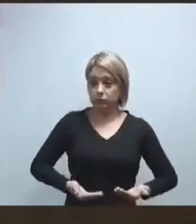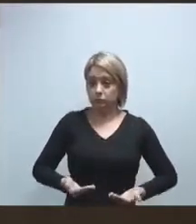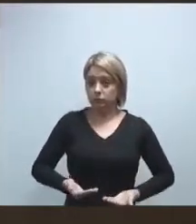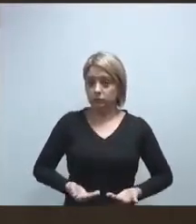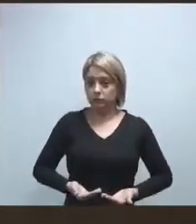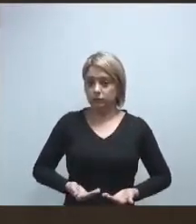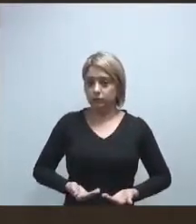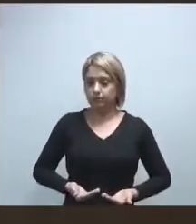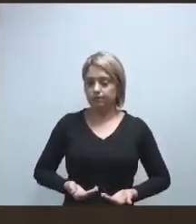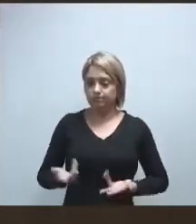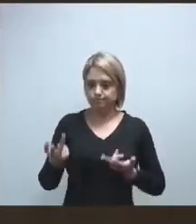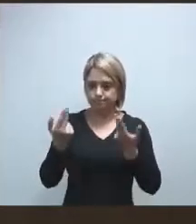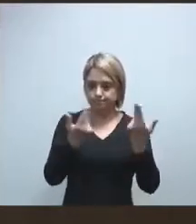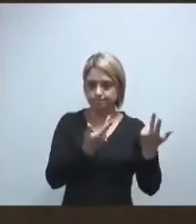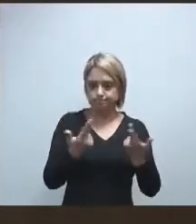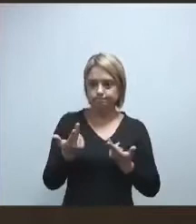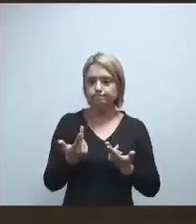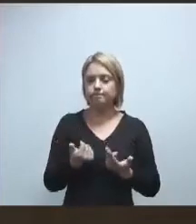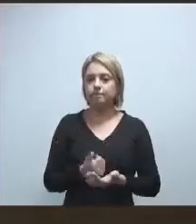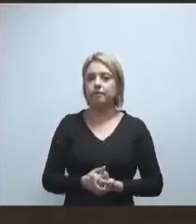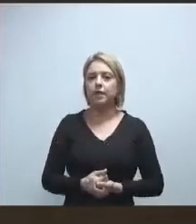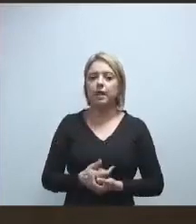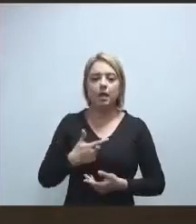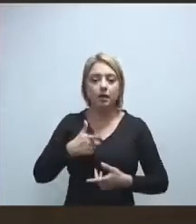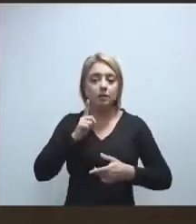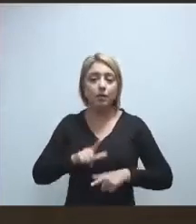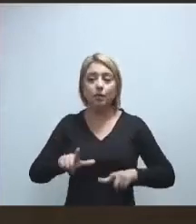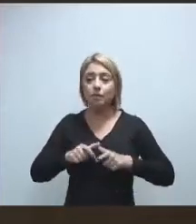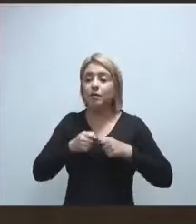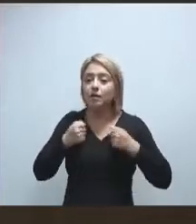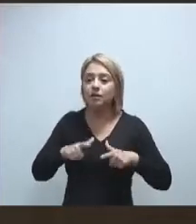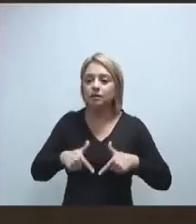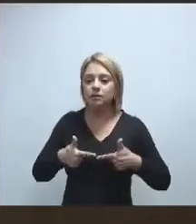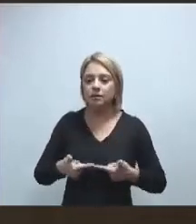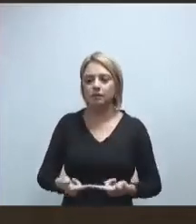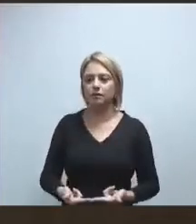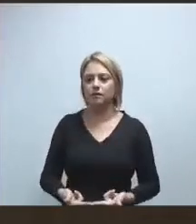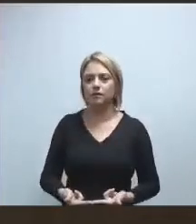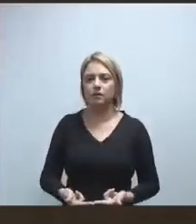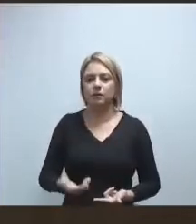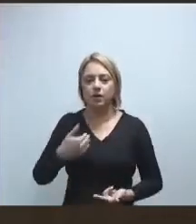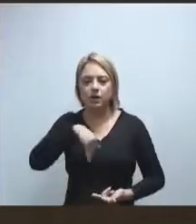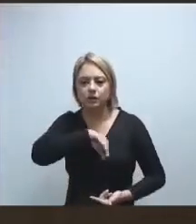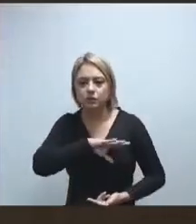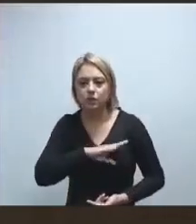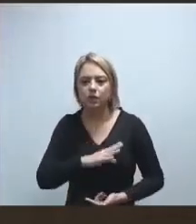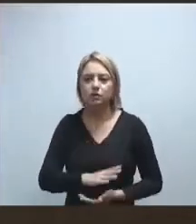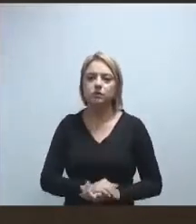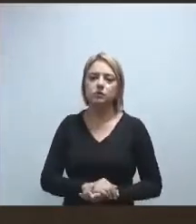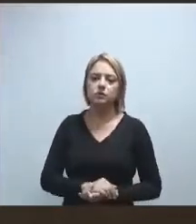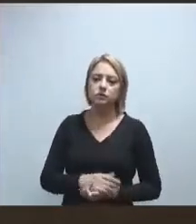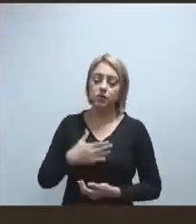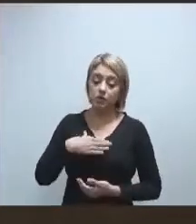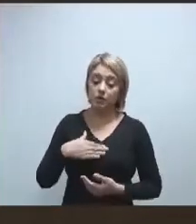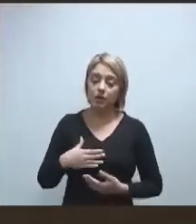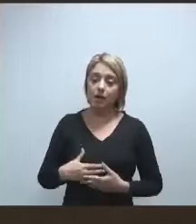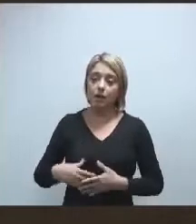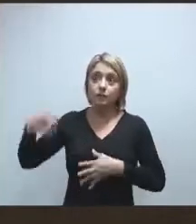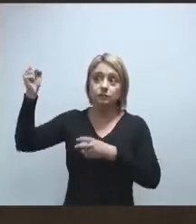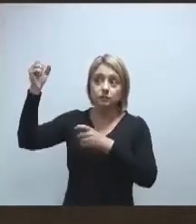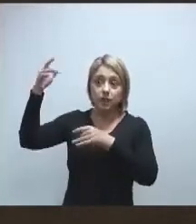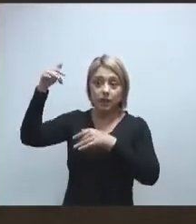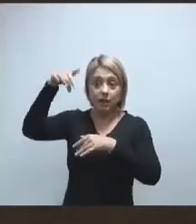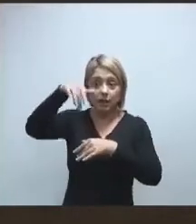havia uma coisa e outra é assim esse é o grande desafio agora nós somos abençoados